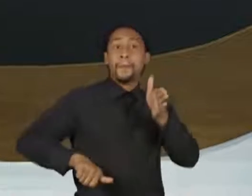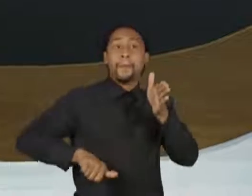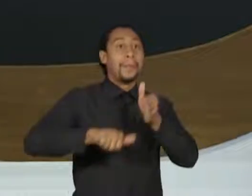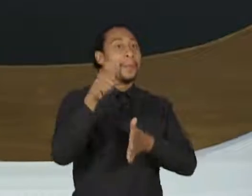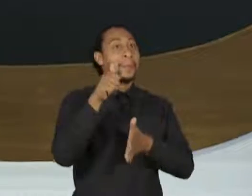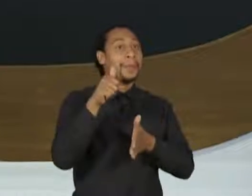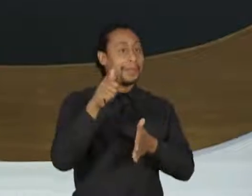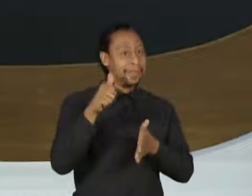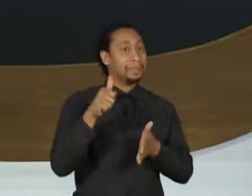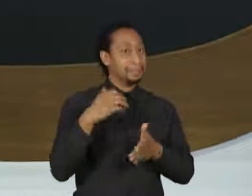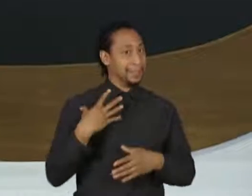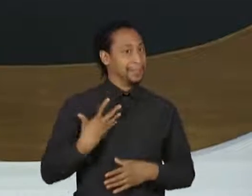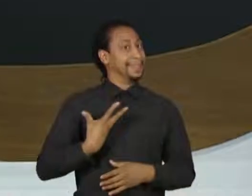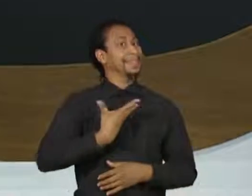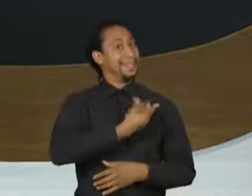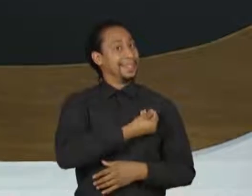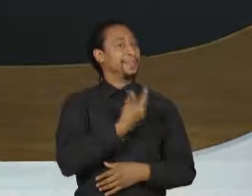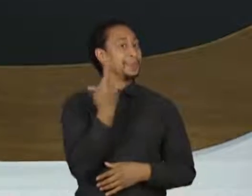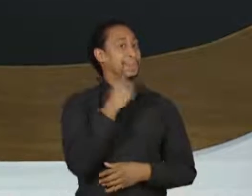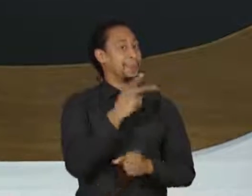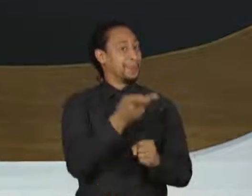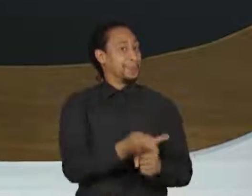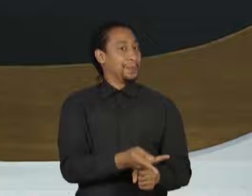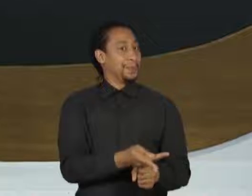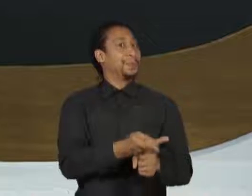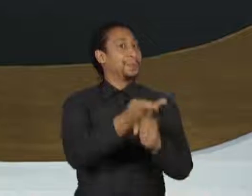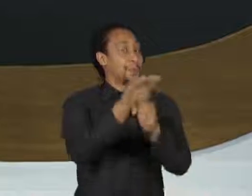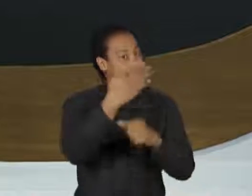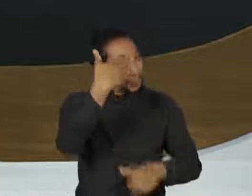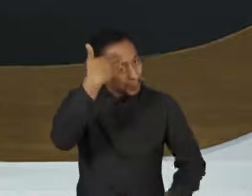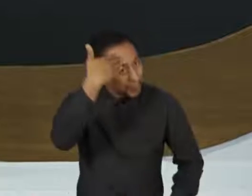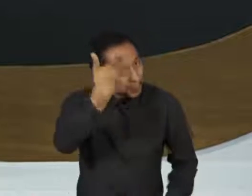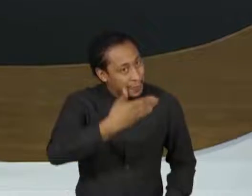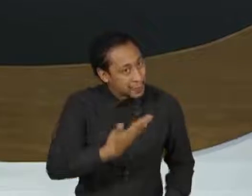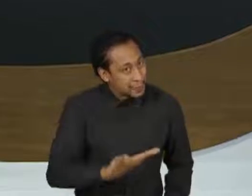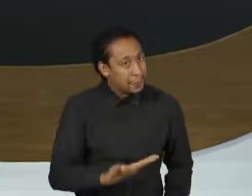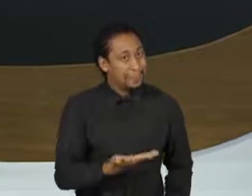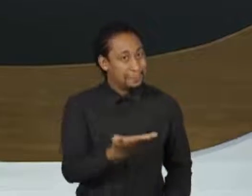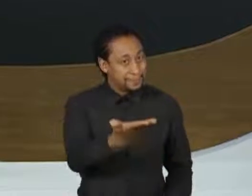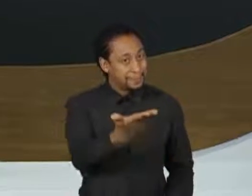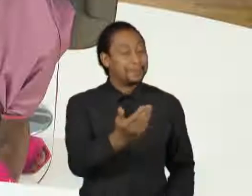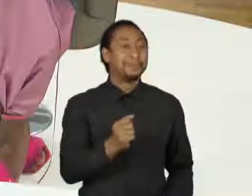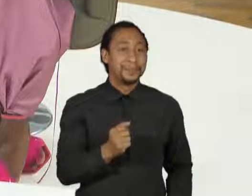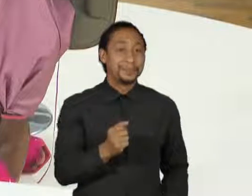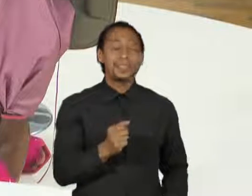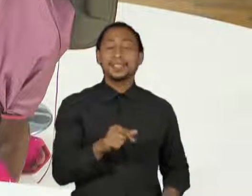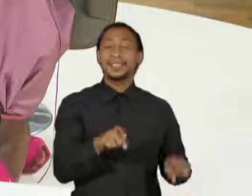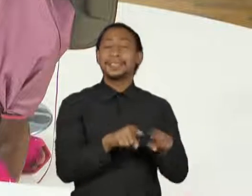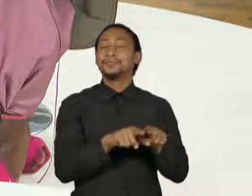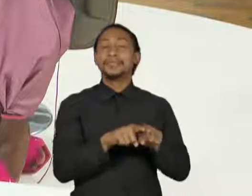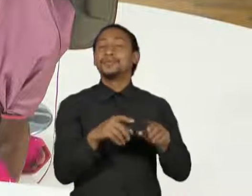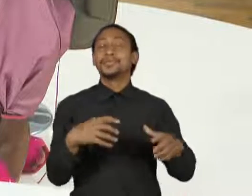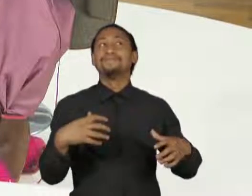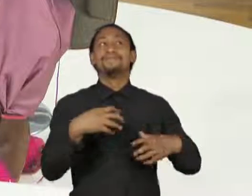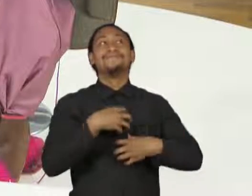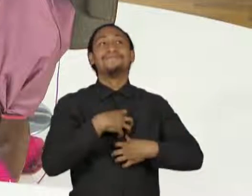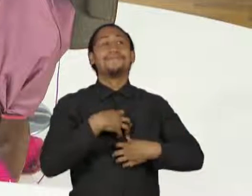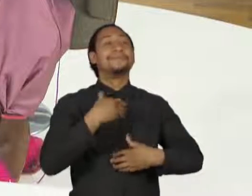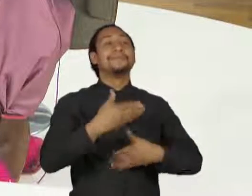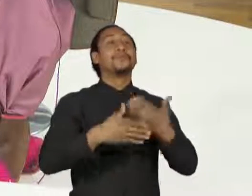trans a receber essa grande honraria, esse grande prêmio, e principalmente o que você acha que isso te abre